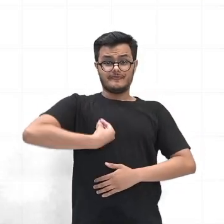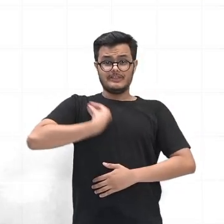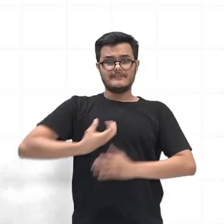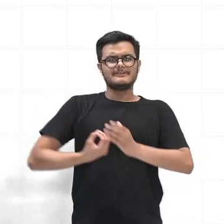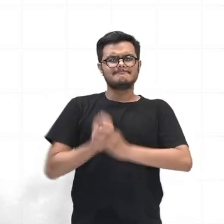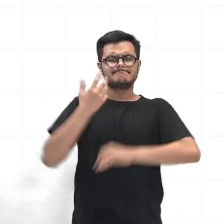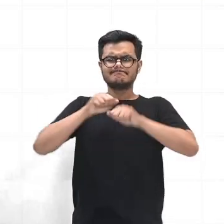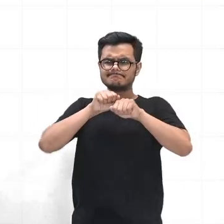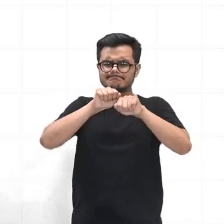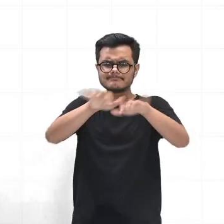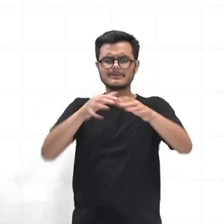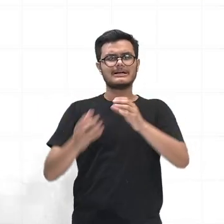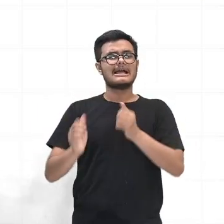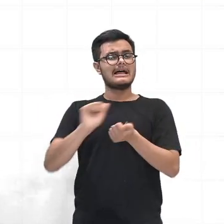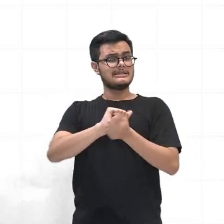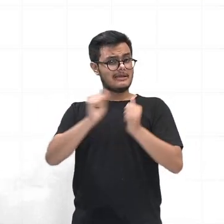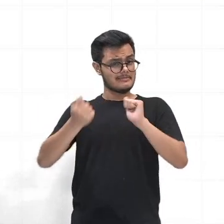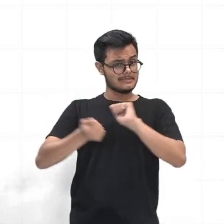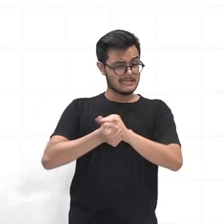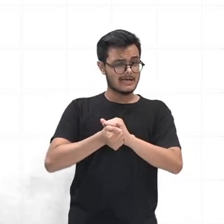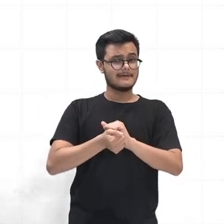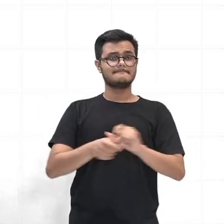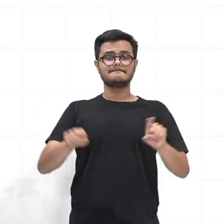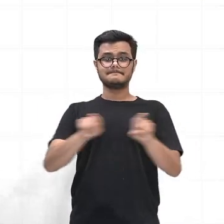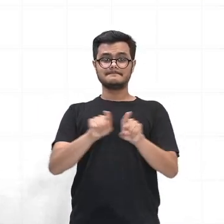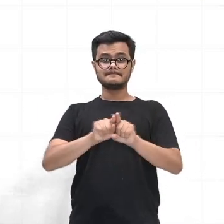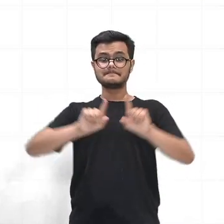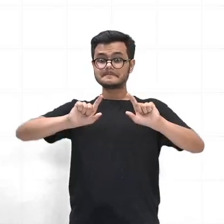se adaptando e